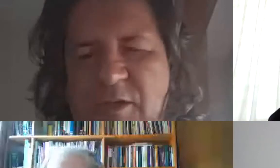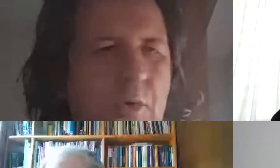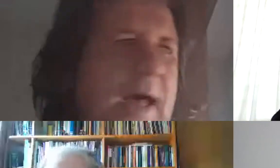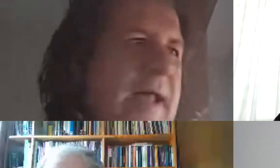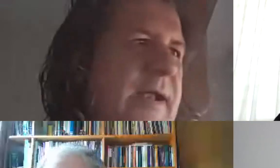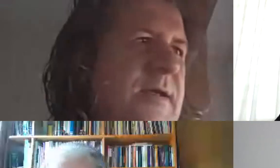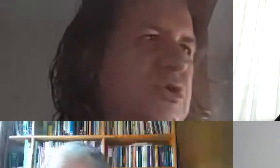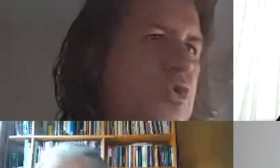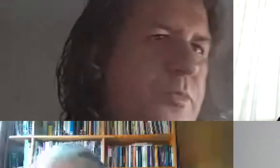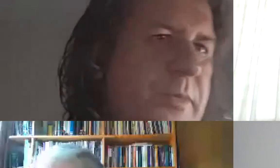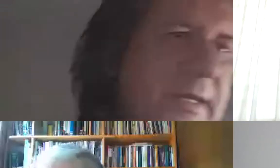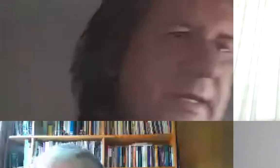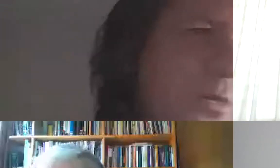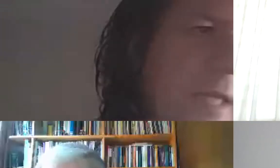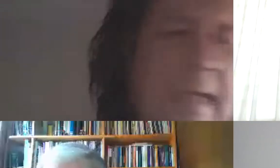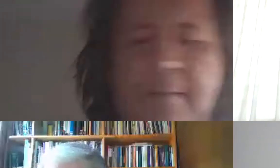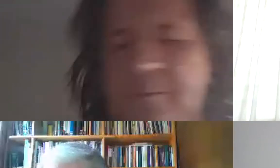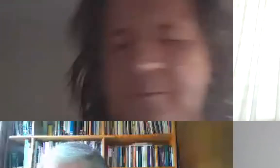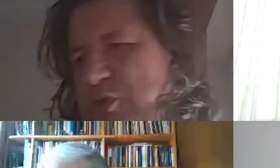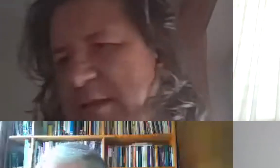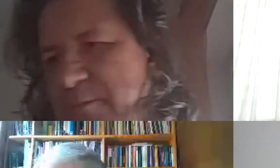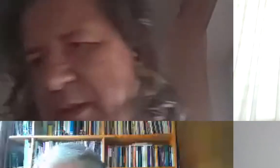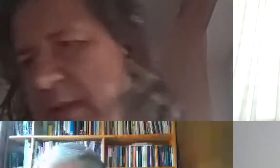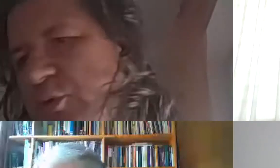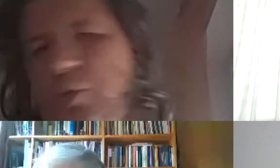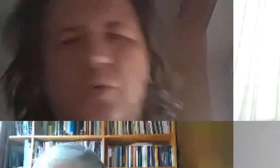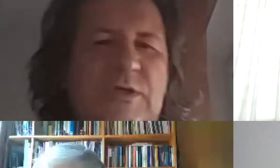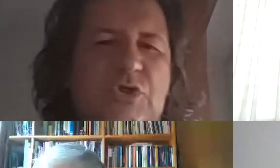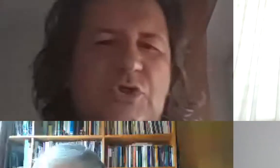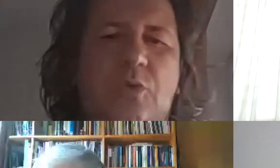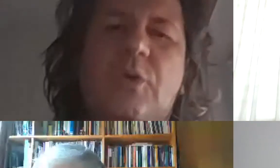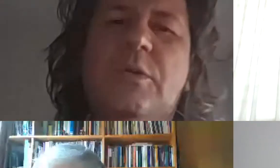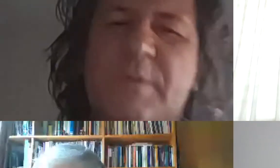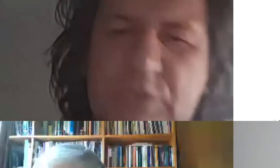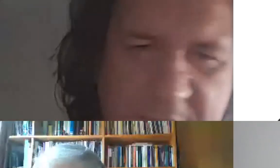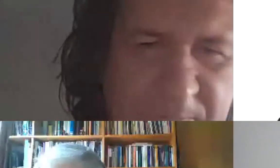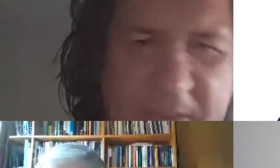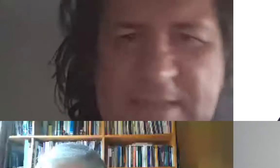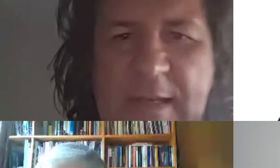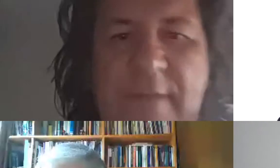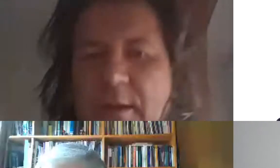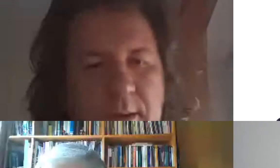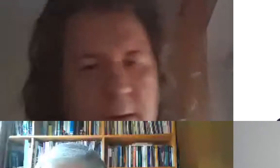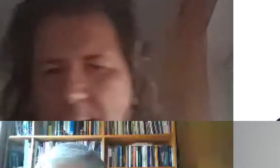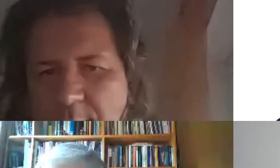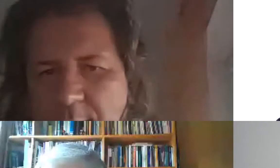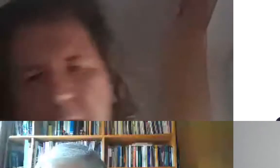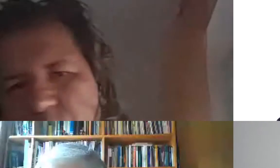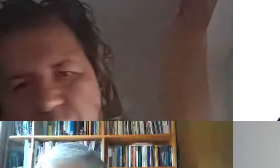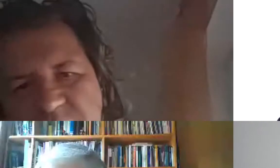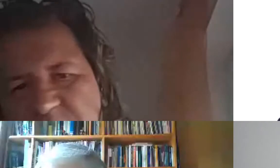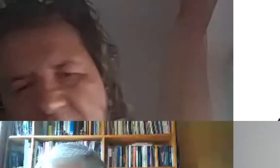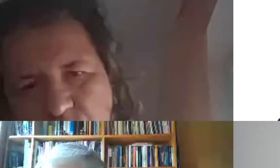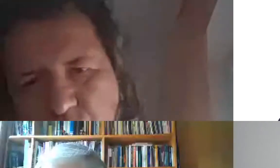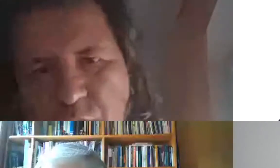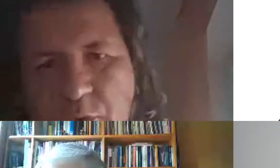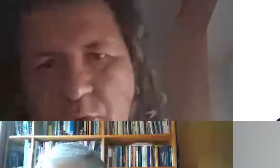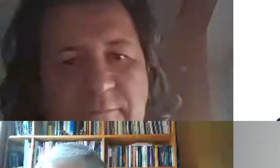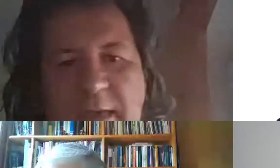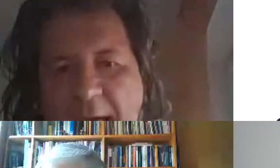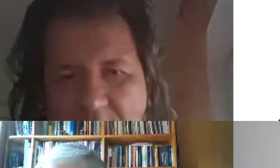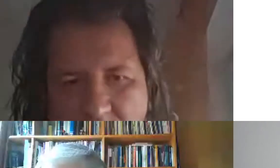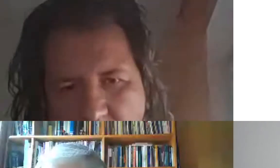sobre a qualidade do ar, sobre o tempo, sobre a temperatura, sobre o número de pessoas que passam ali, enfim. Pode produzir